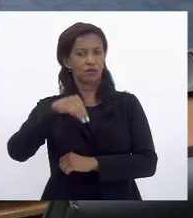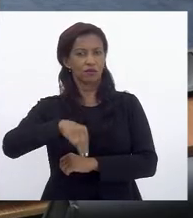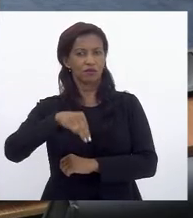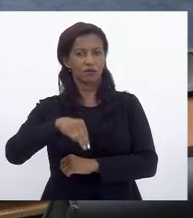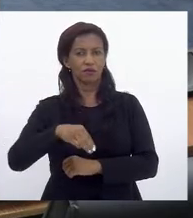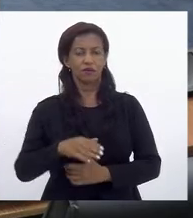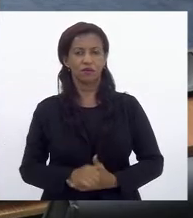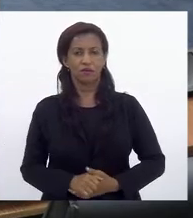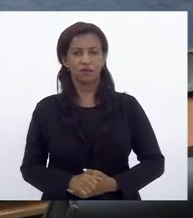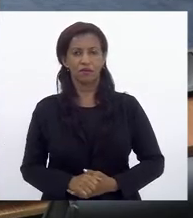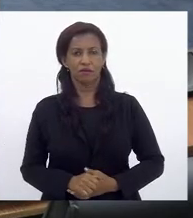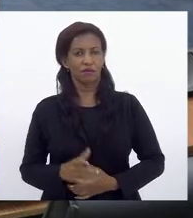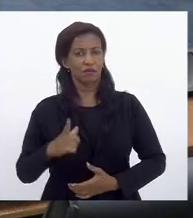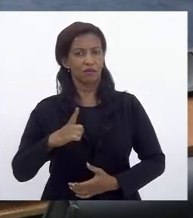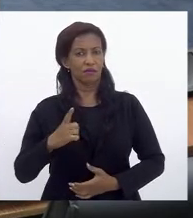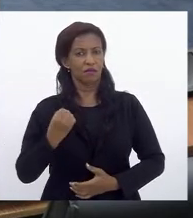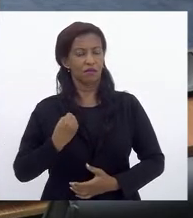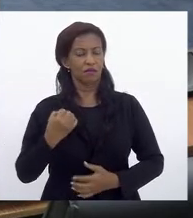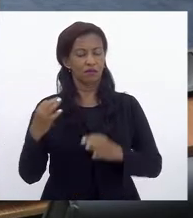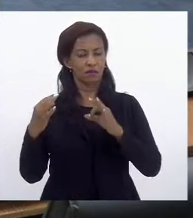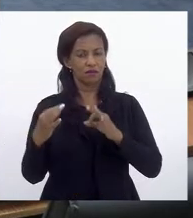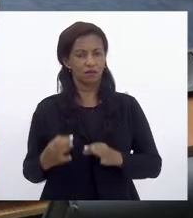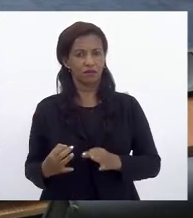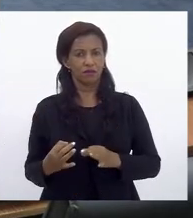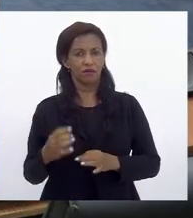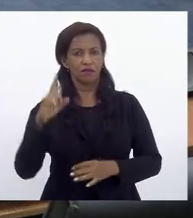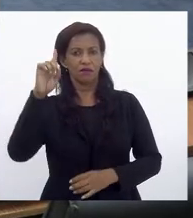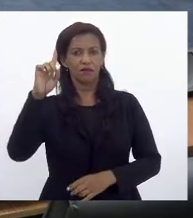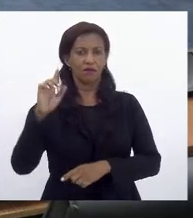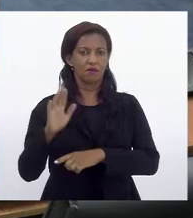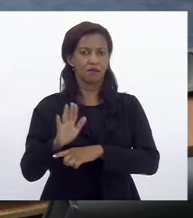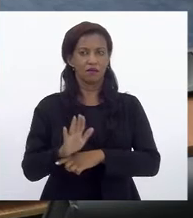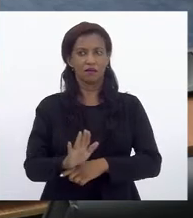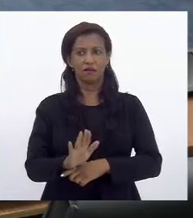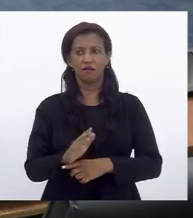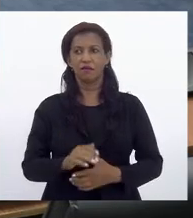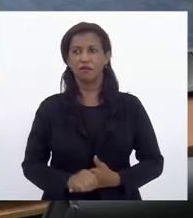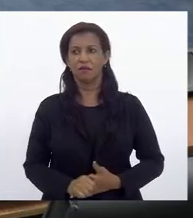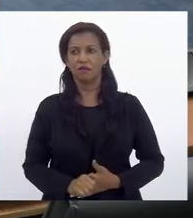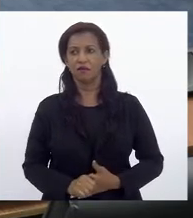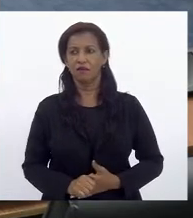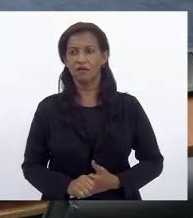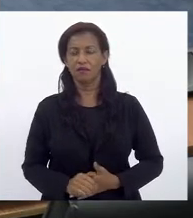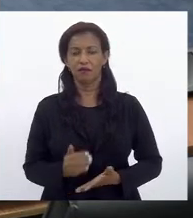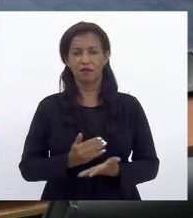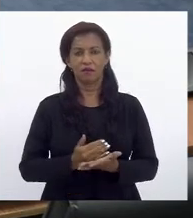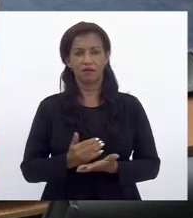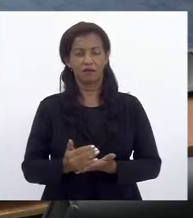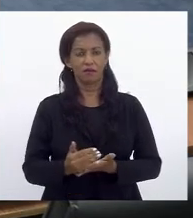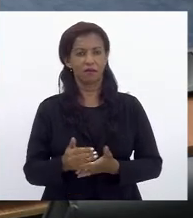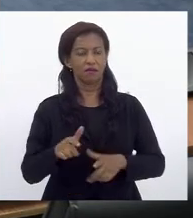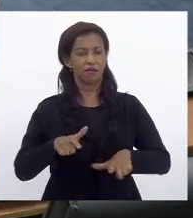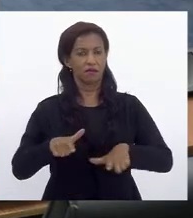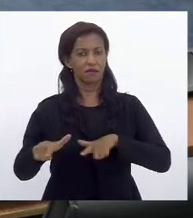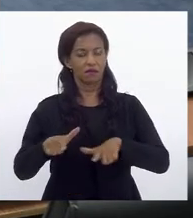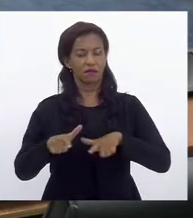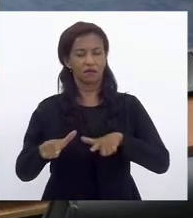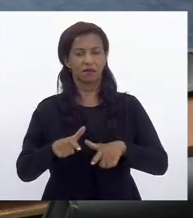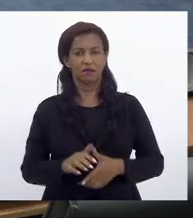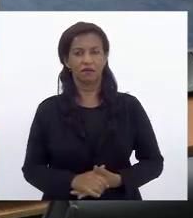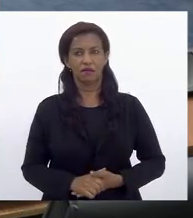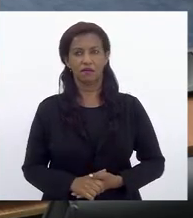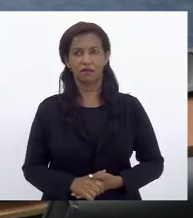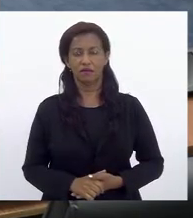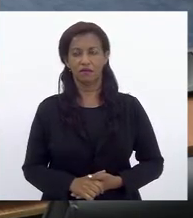14h04. Havendo o número legal e sobre a proteção de Deus, iniciamos os nossos